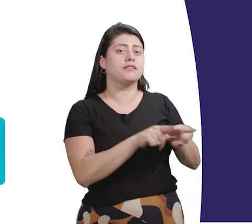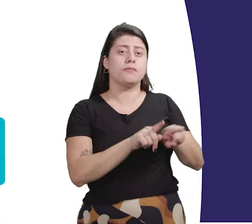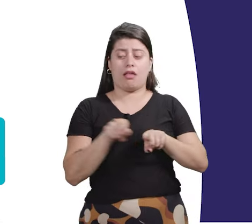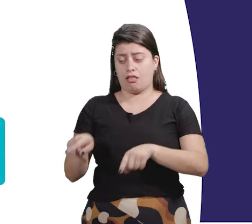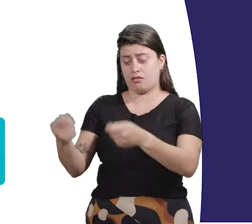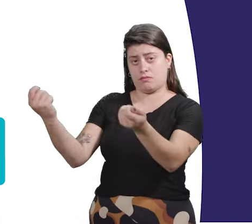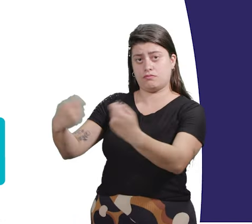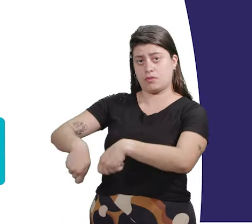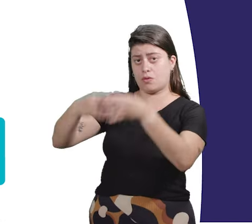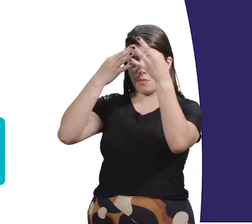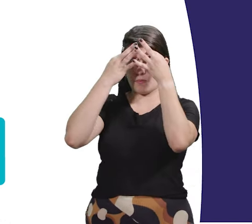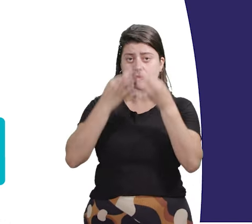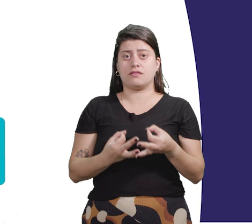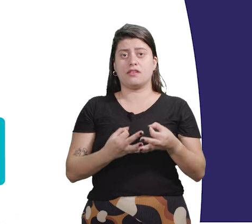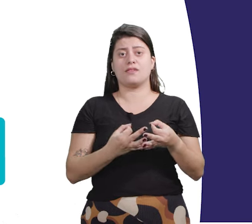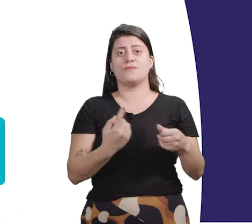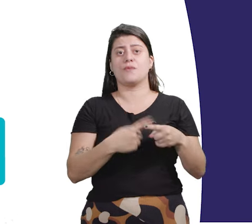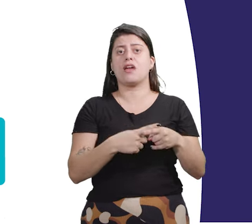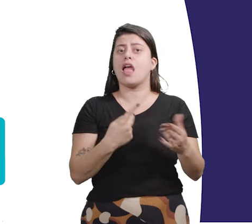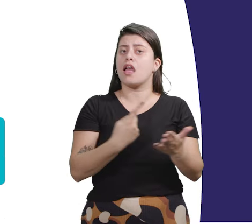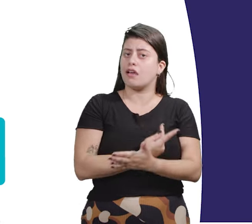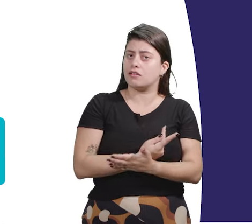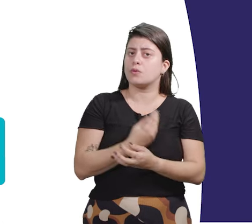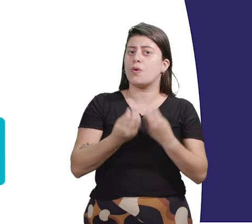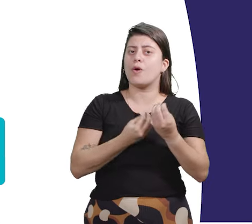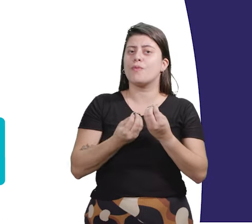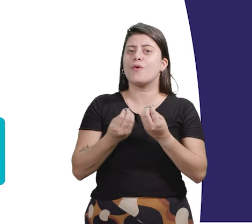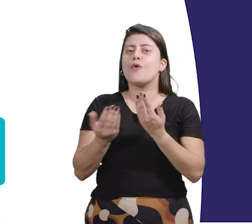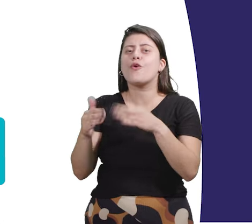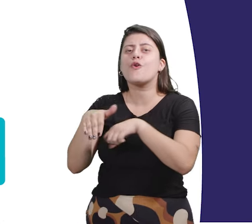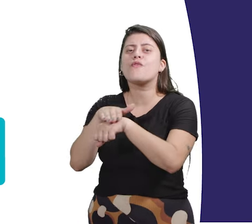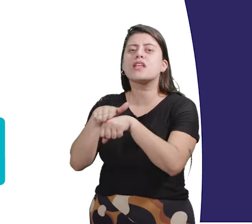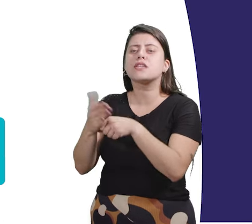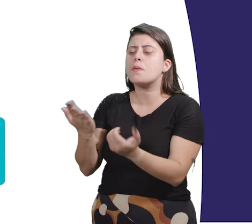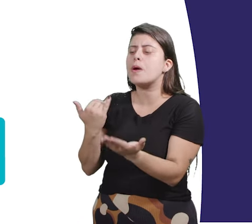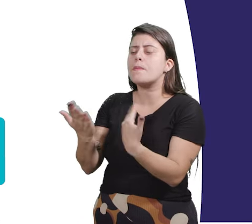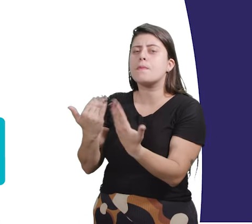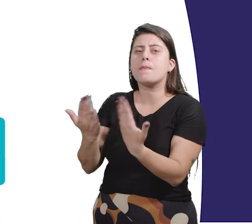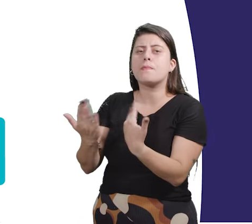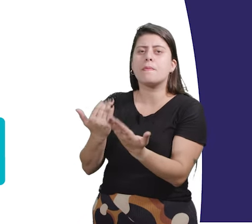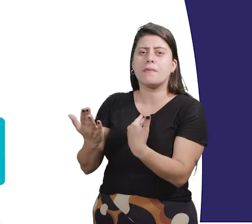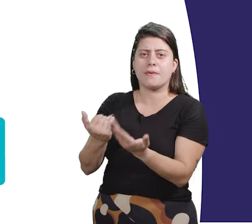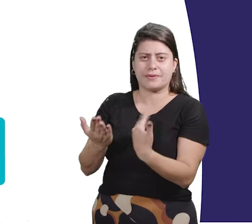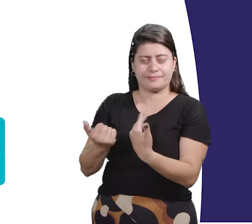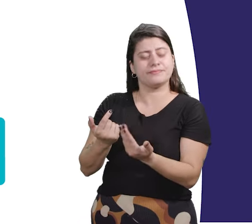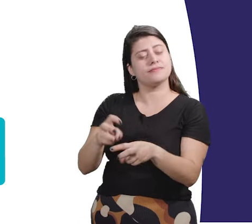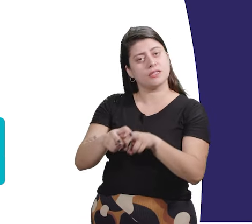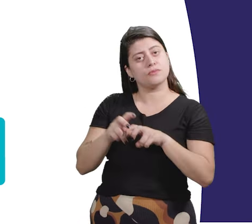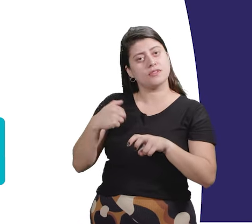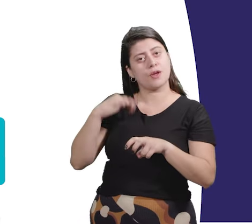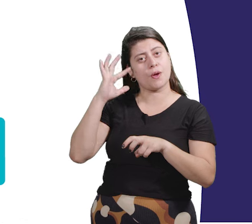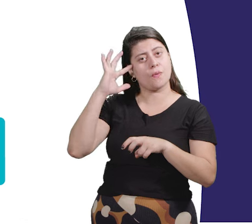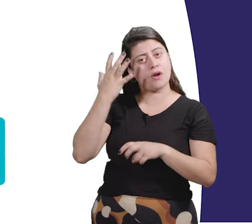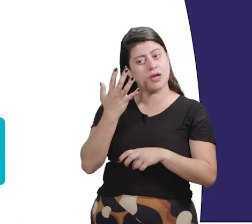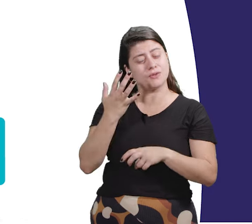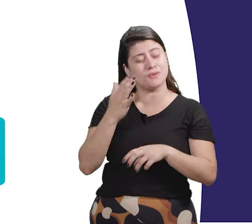de compreender o porquê que aquilo é errado através de um diálogo. Então, eu acredito que um dos maiores desafios é os pais entenderem que educação